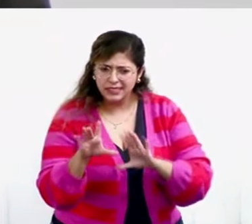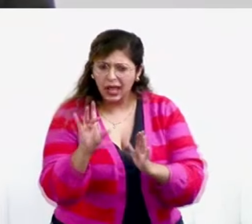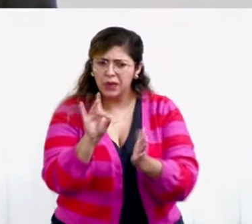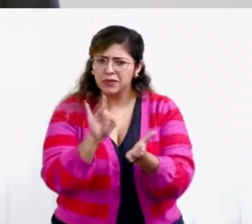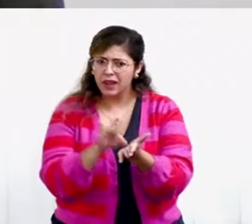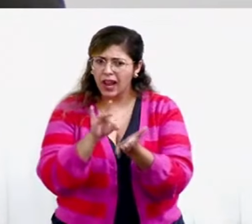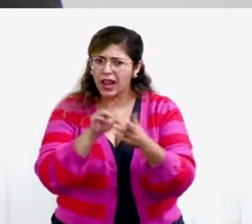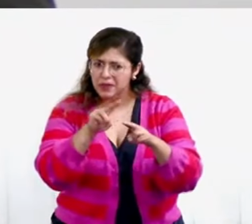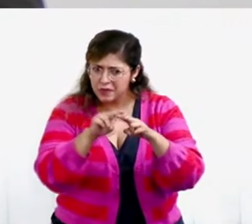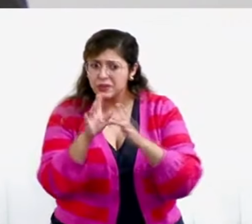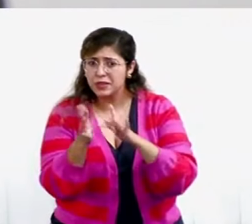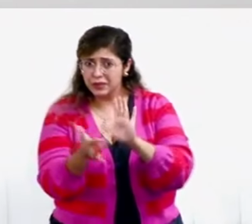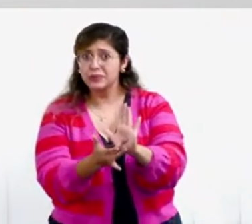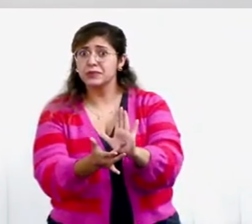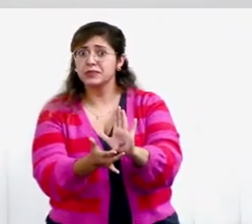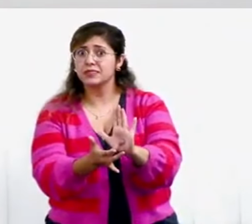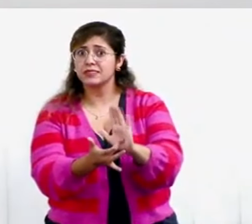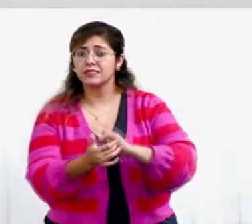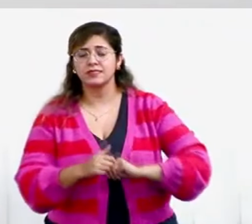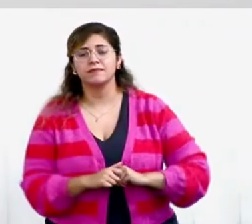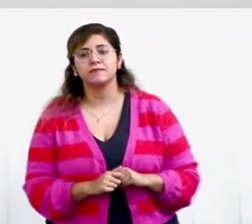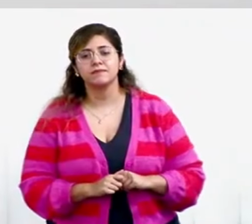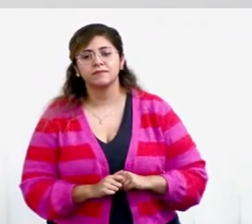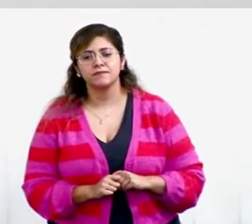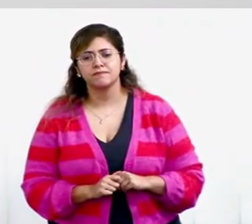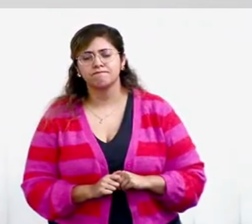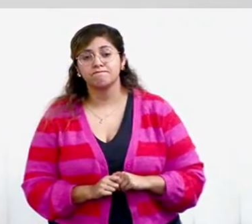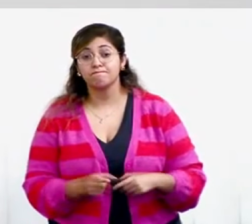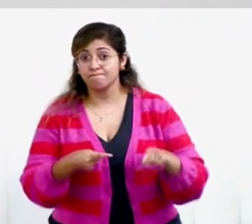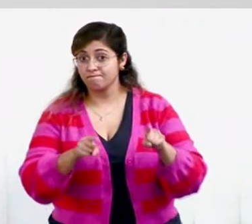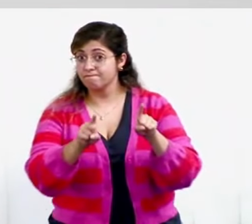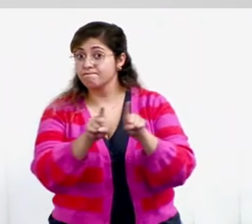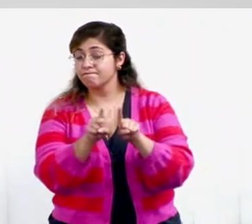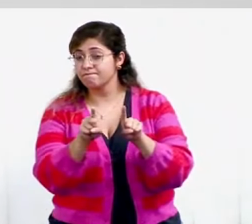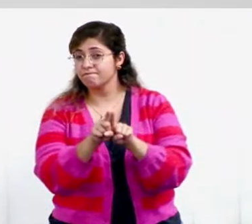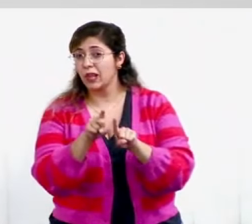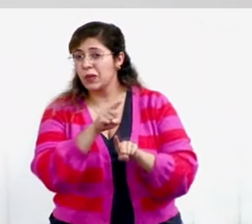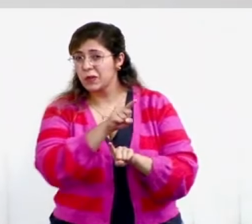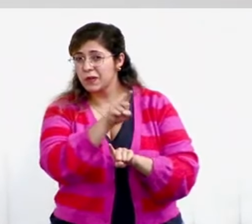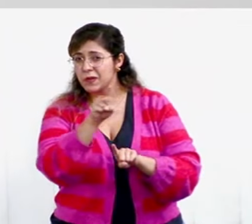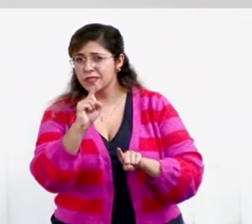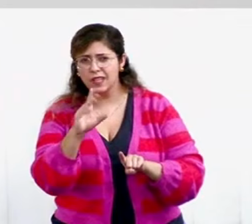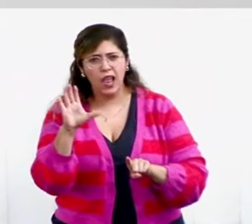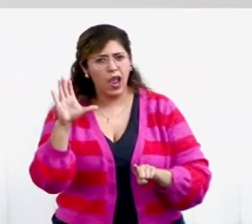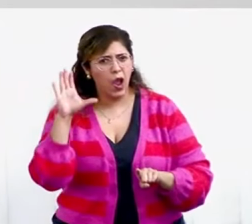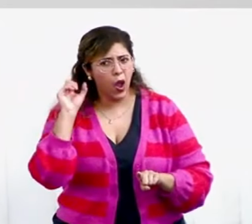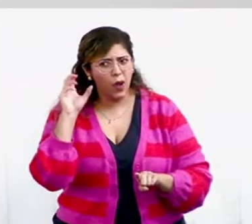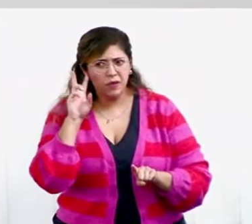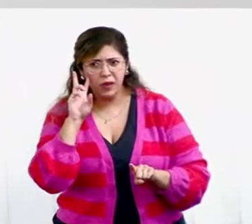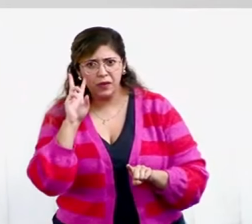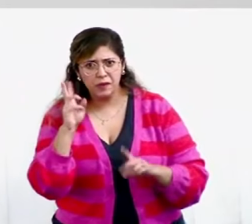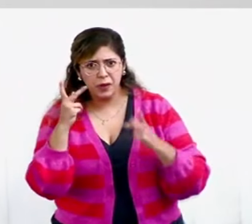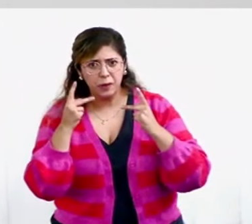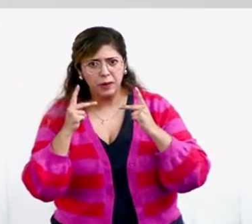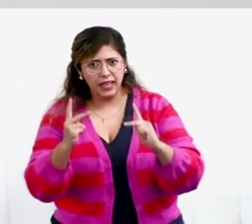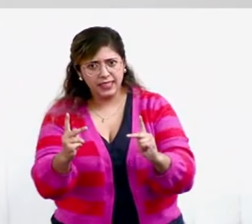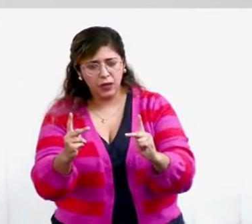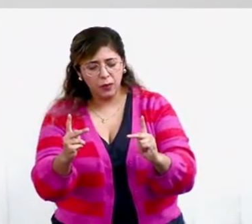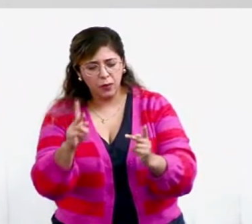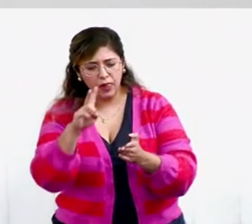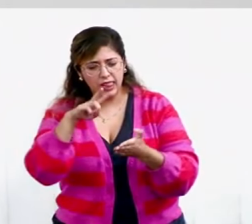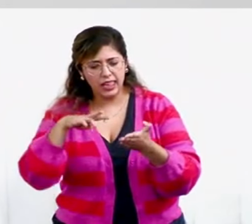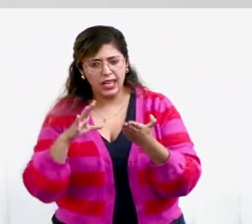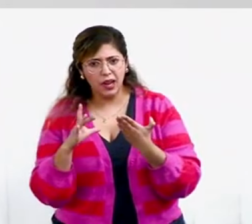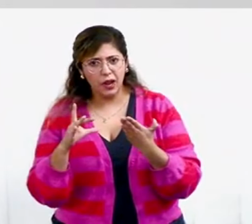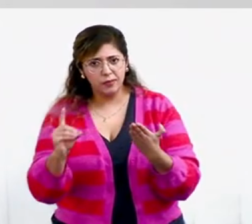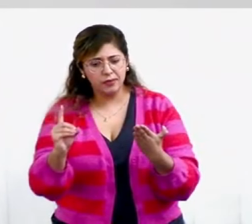em Jesus. Ou seja, vocês ouviram o conteúdo, e o